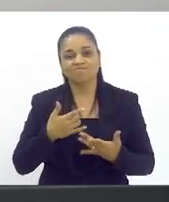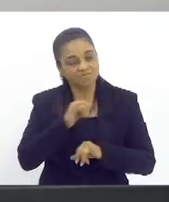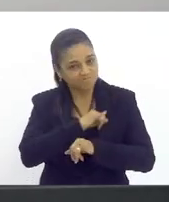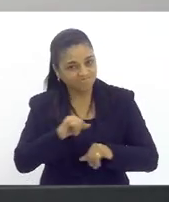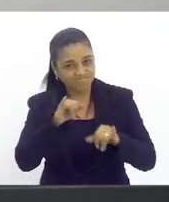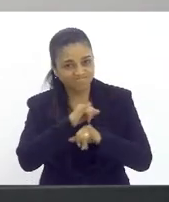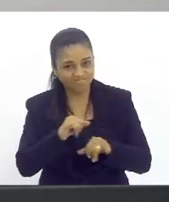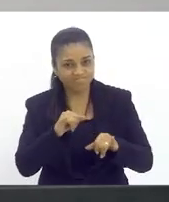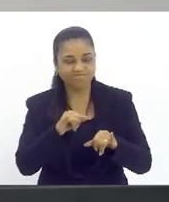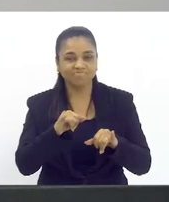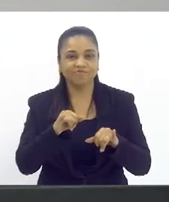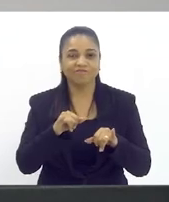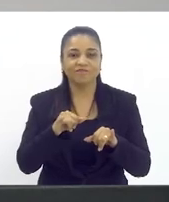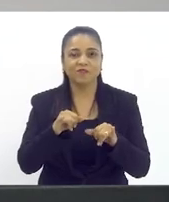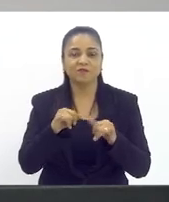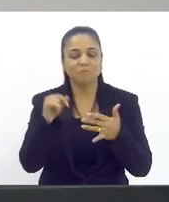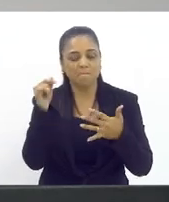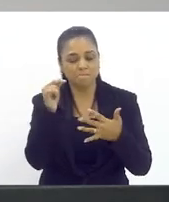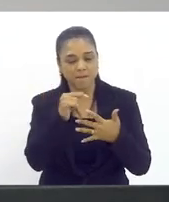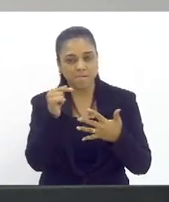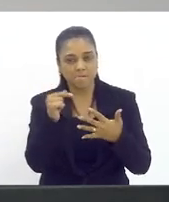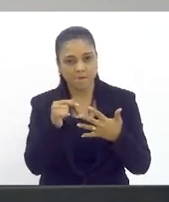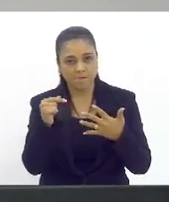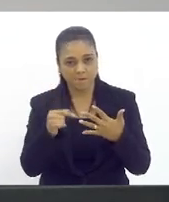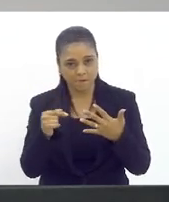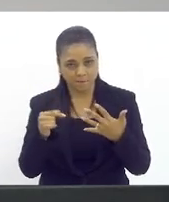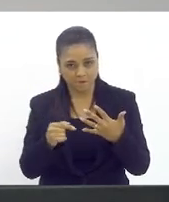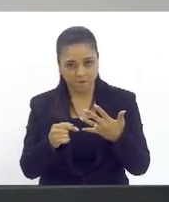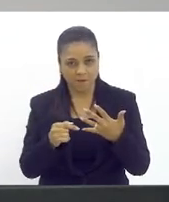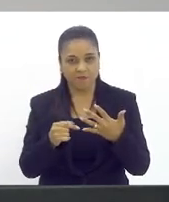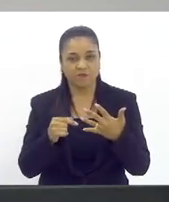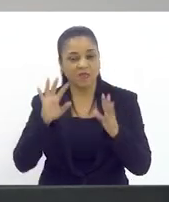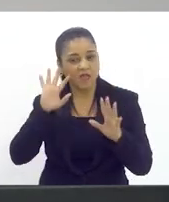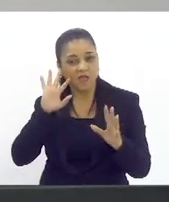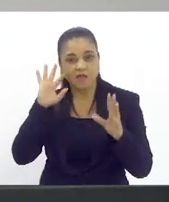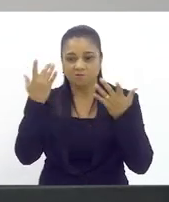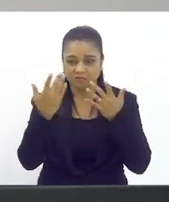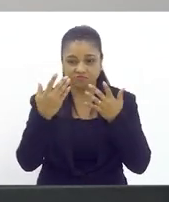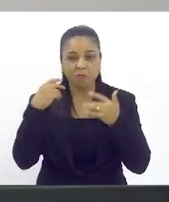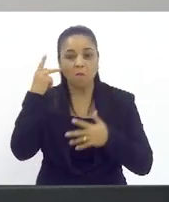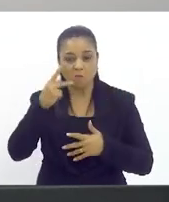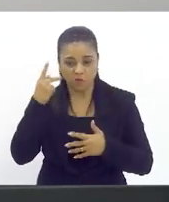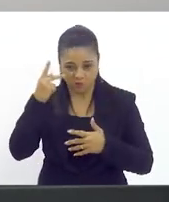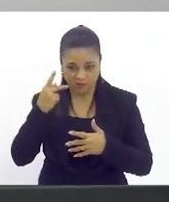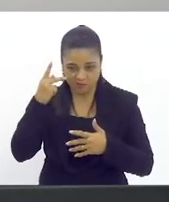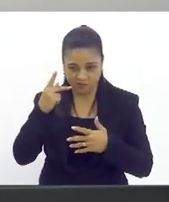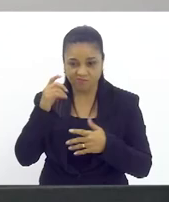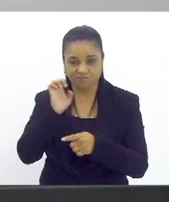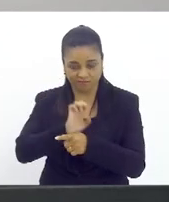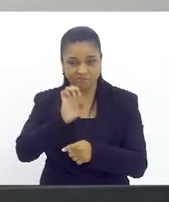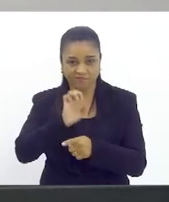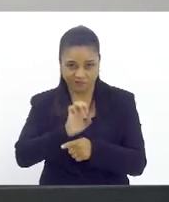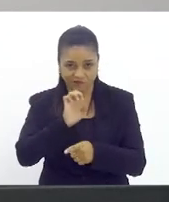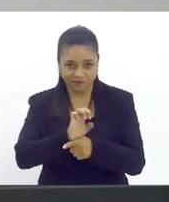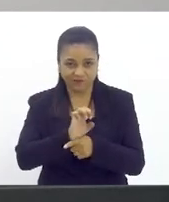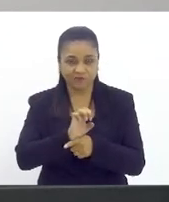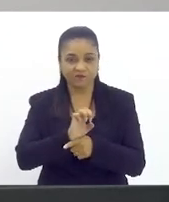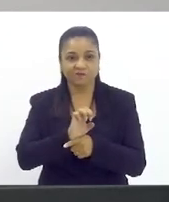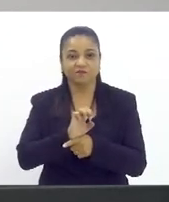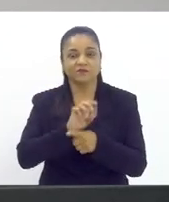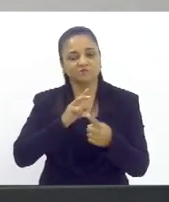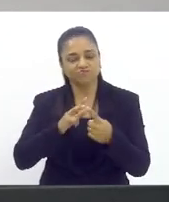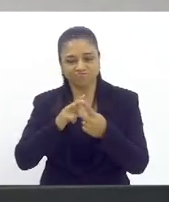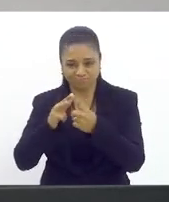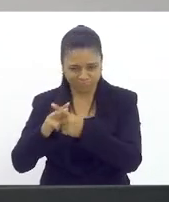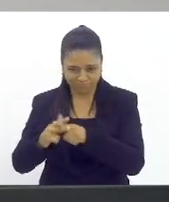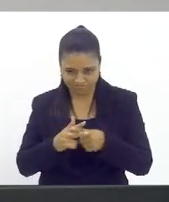mencionar sobre esses pontos aqui que estão sendo colocados da implementação da política estadual então é de restauração